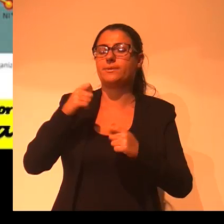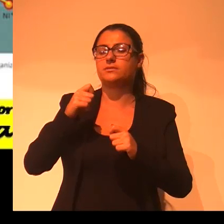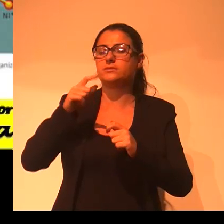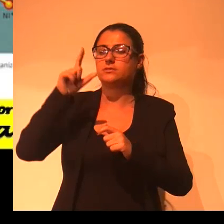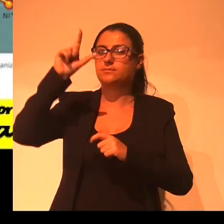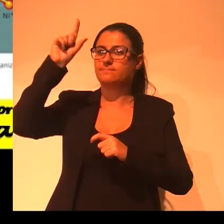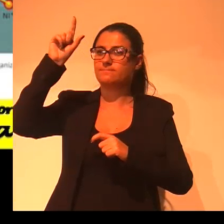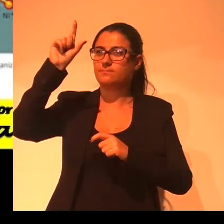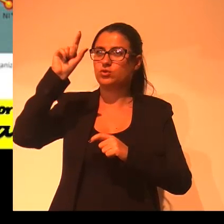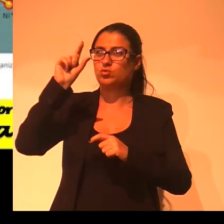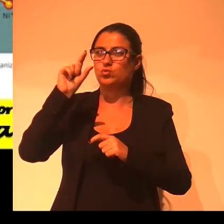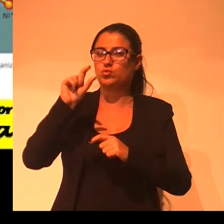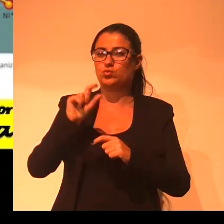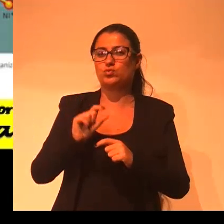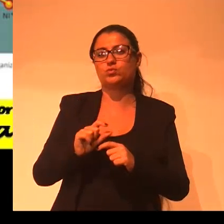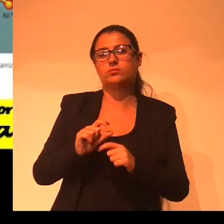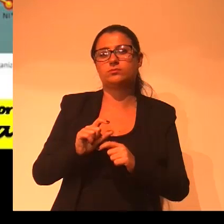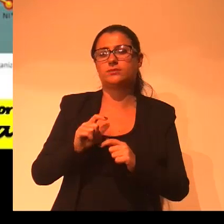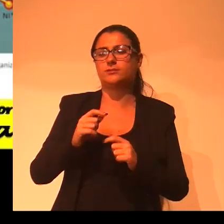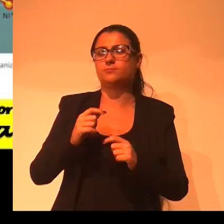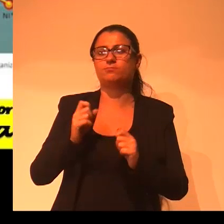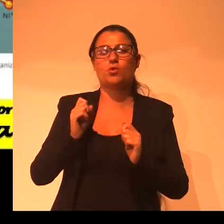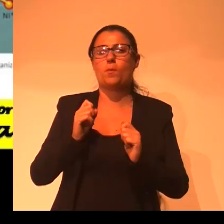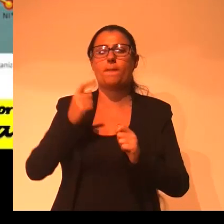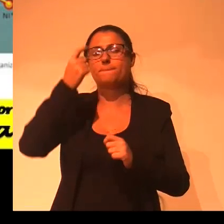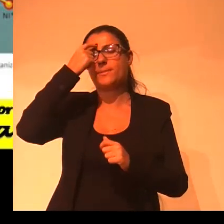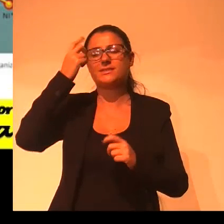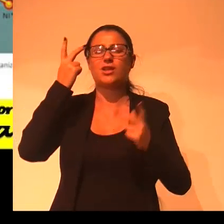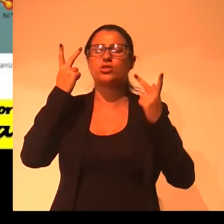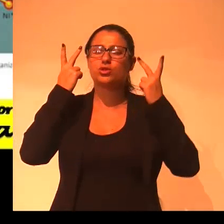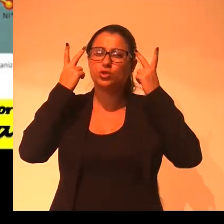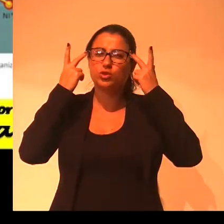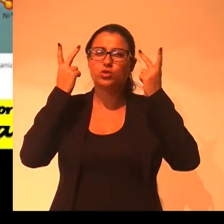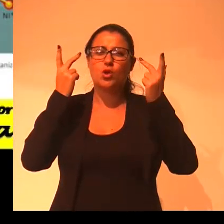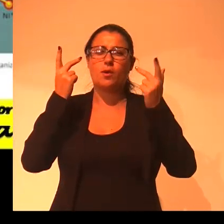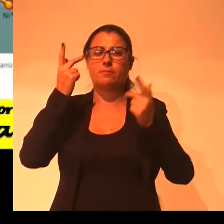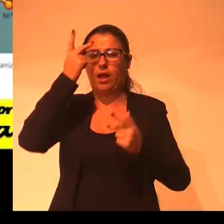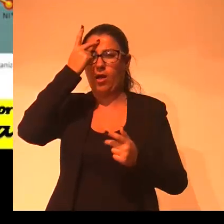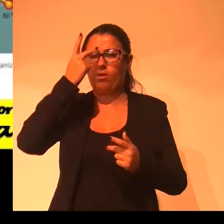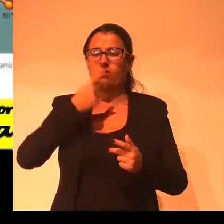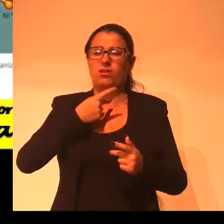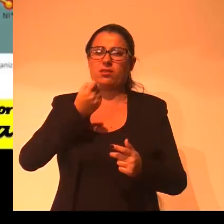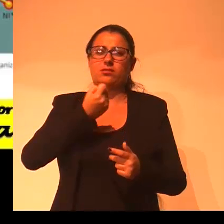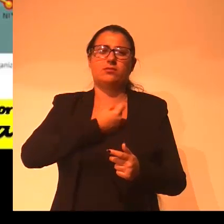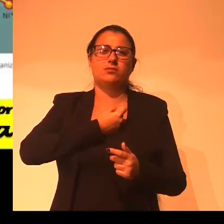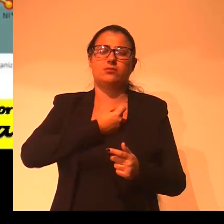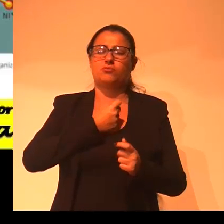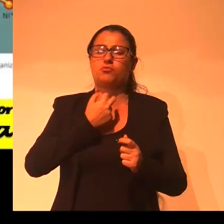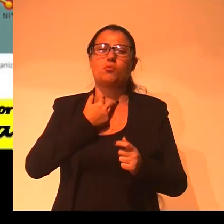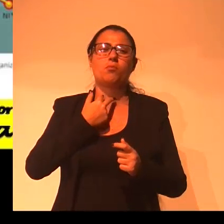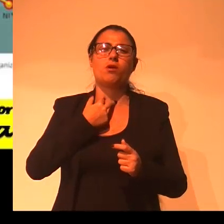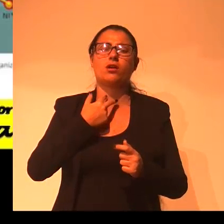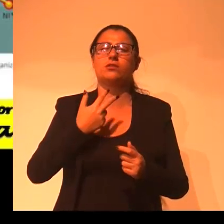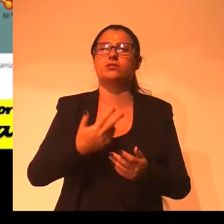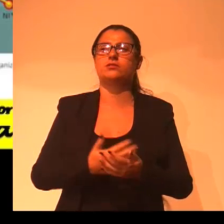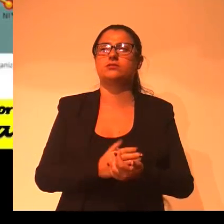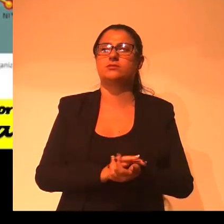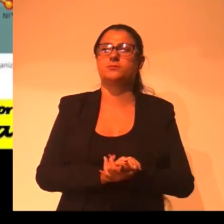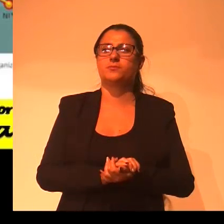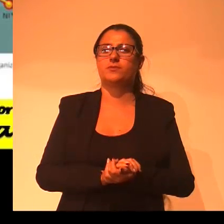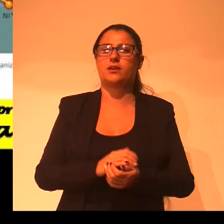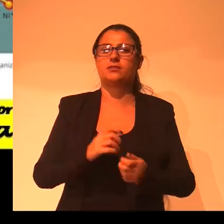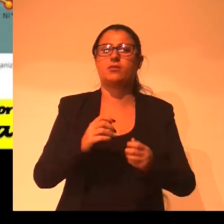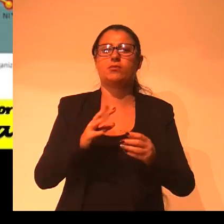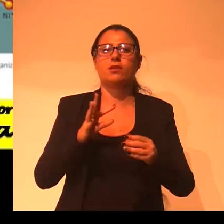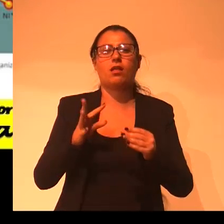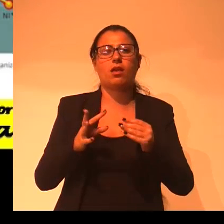se conformar e achar que é normal a questão do suicídio. Do gráfico da direita, o que eu quero acrescentar para essa nossa